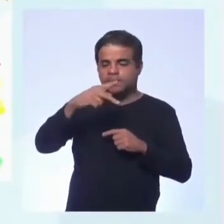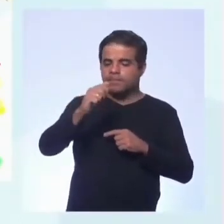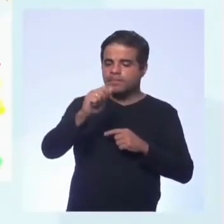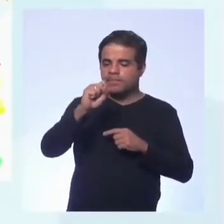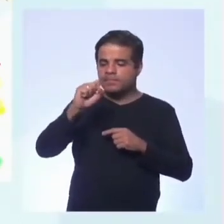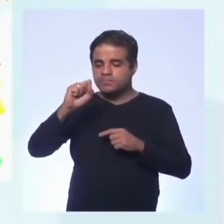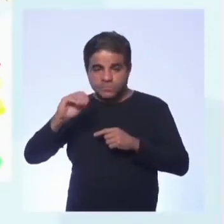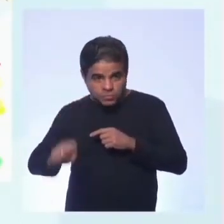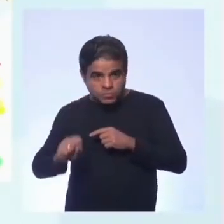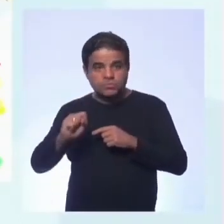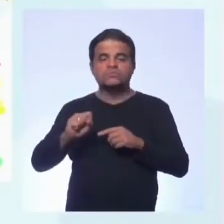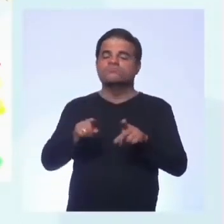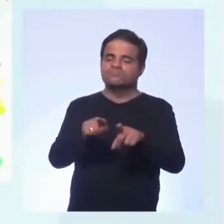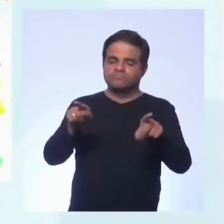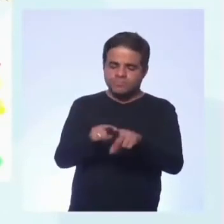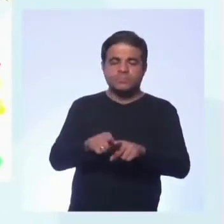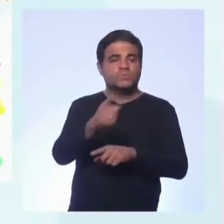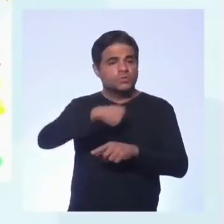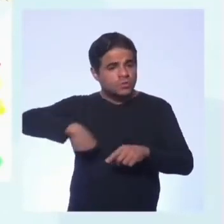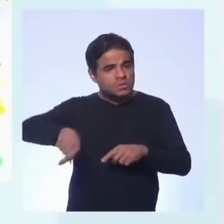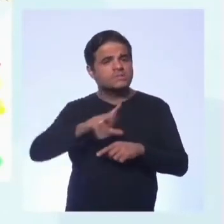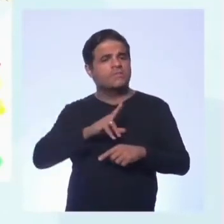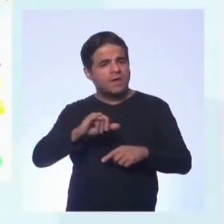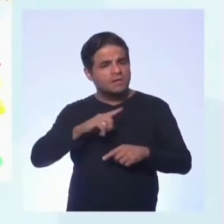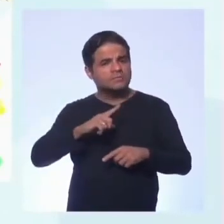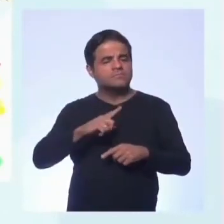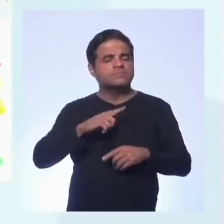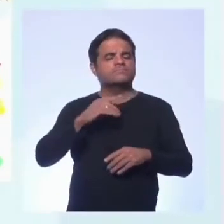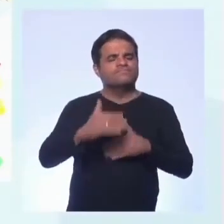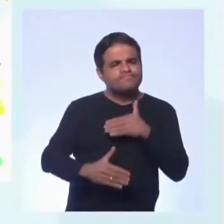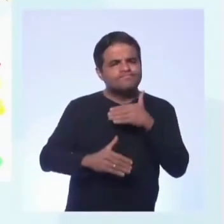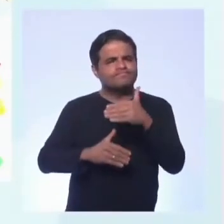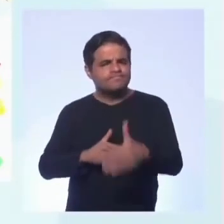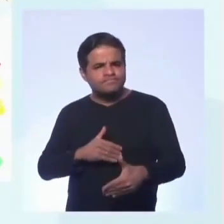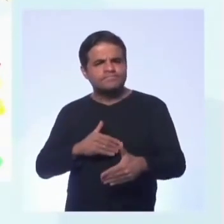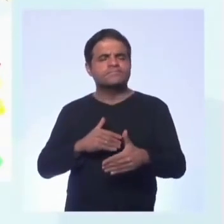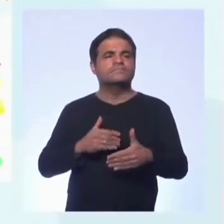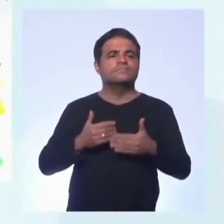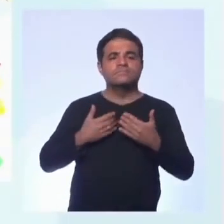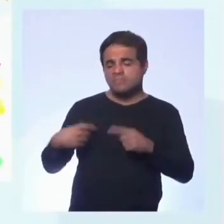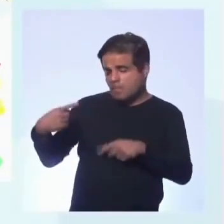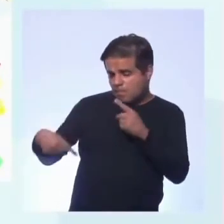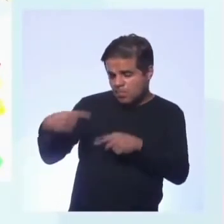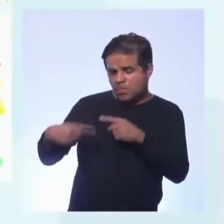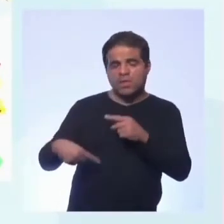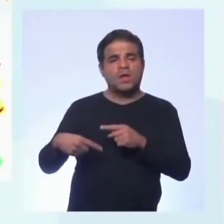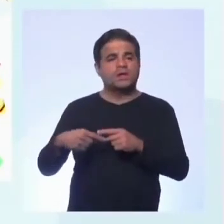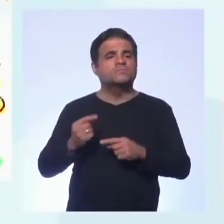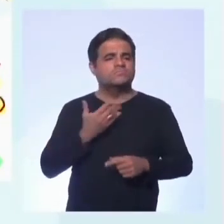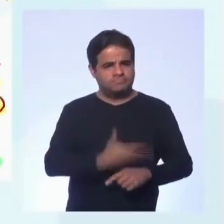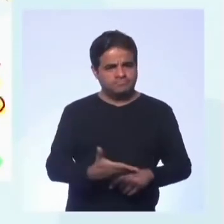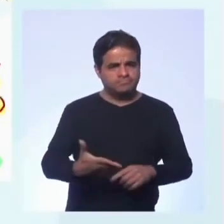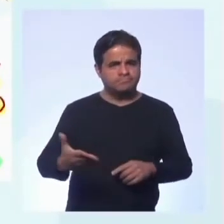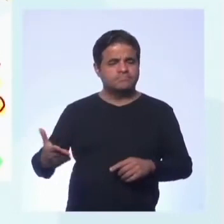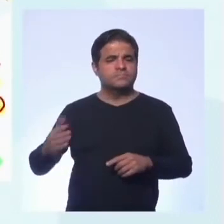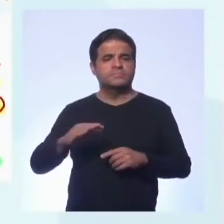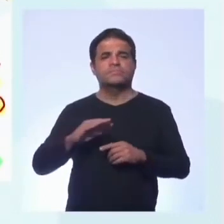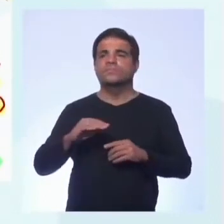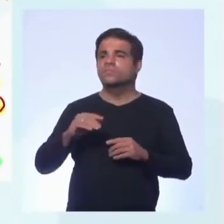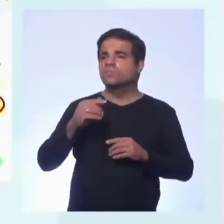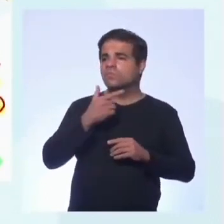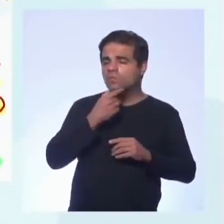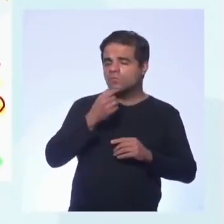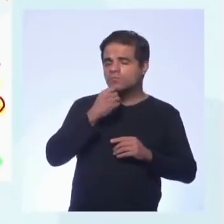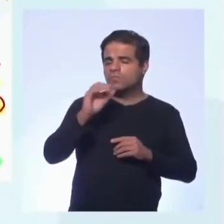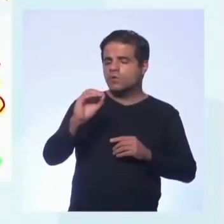legal? E também nós vamos ter a política higienista do